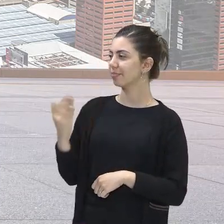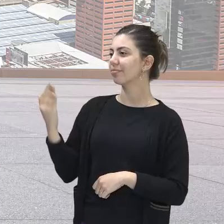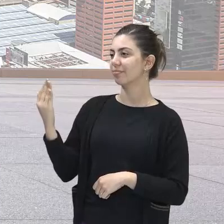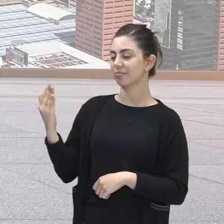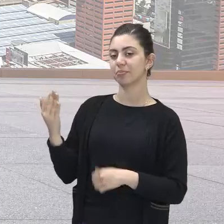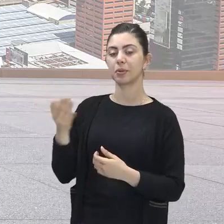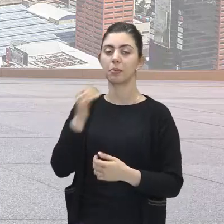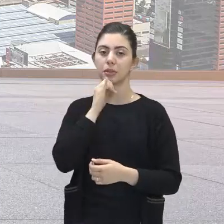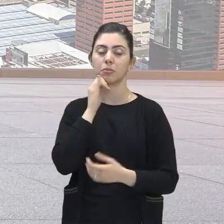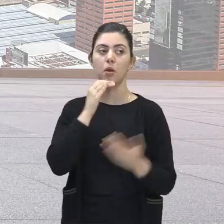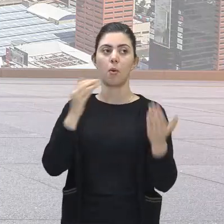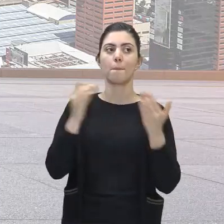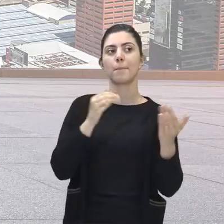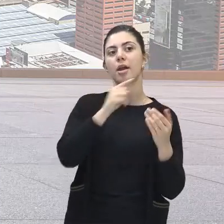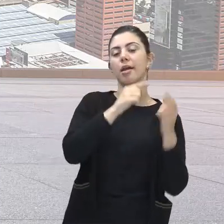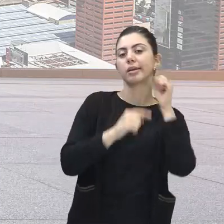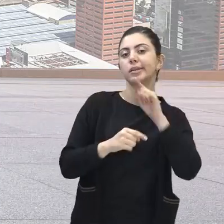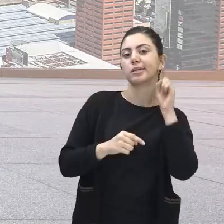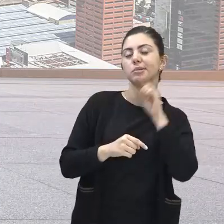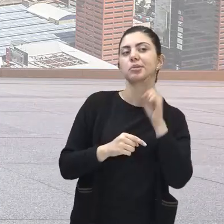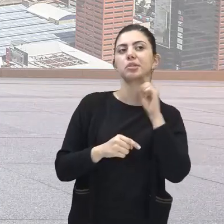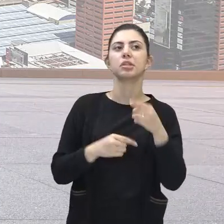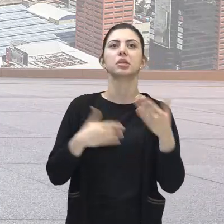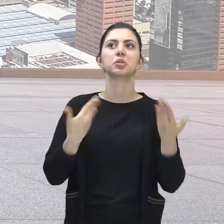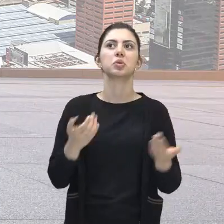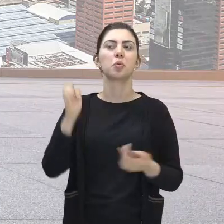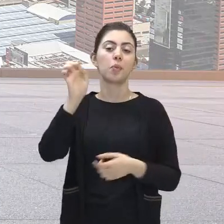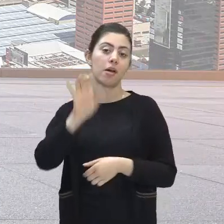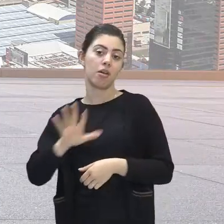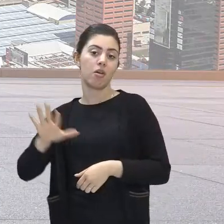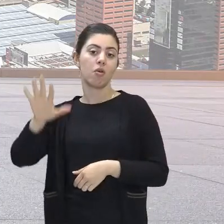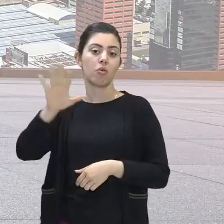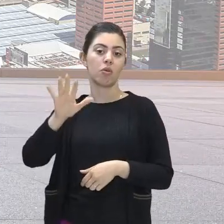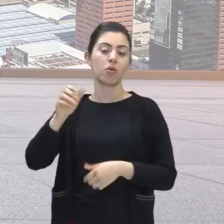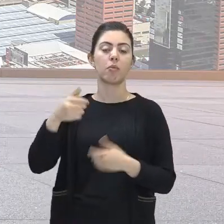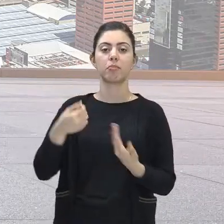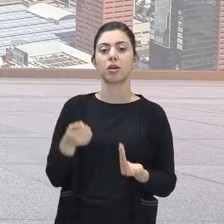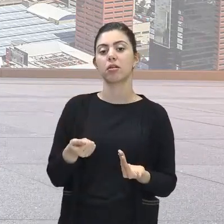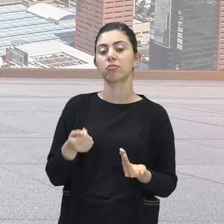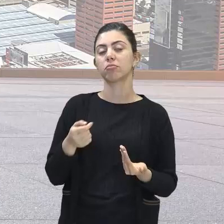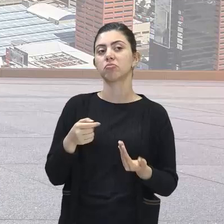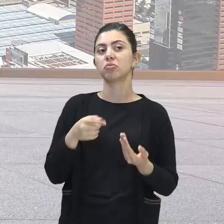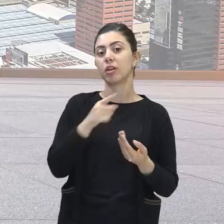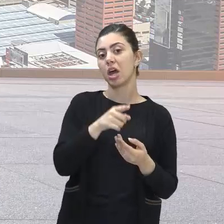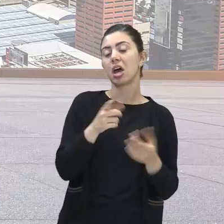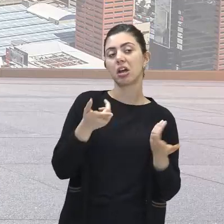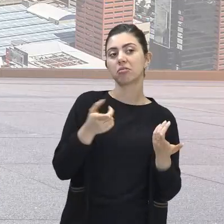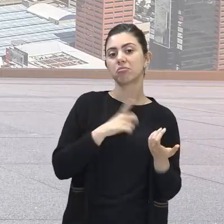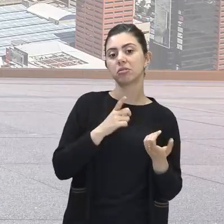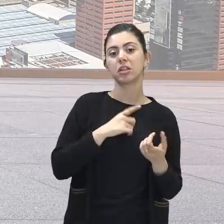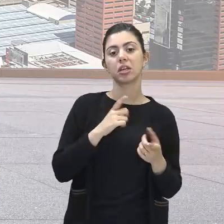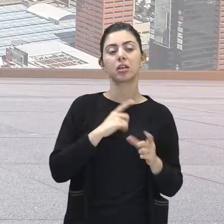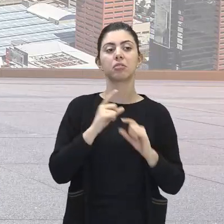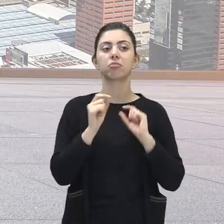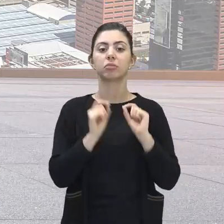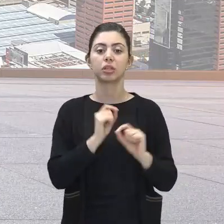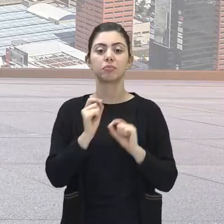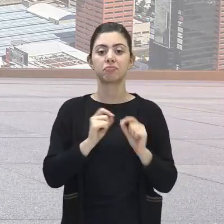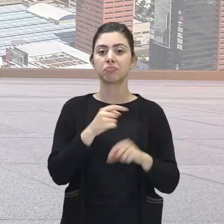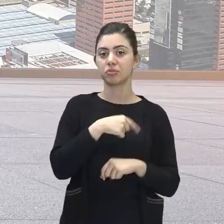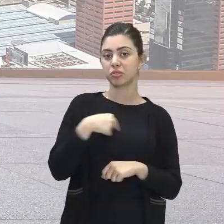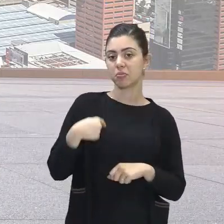Estados Unidos, com a Europa Ocidental, Europa Oriental também, né, com o Japão, essa galera, esses países aí,